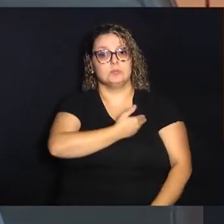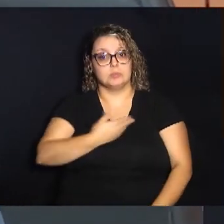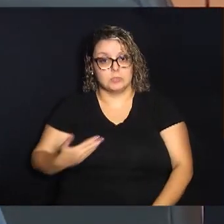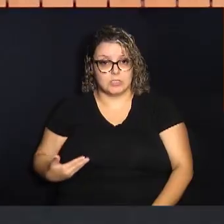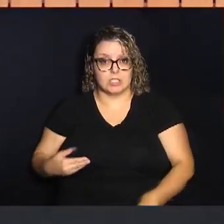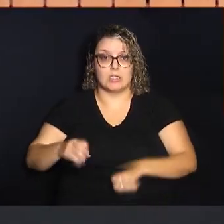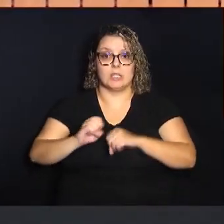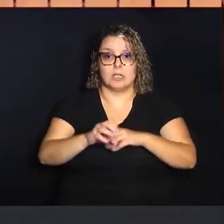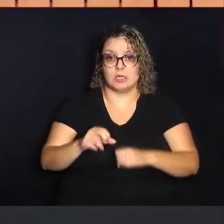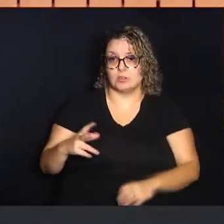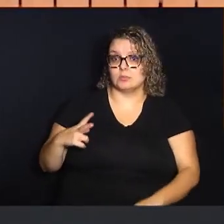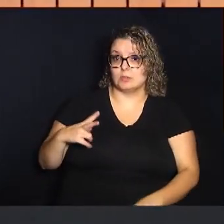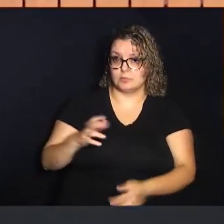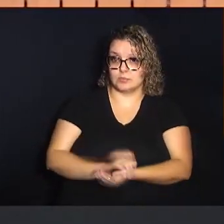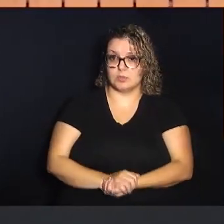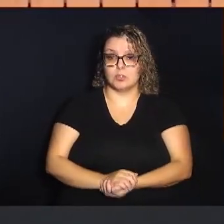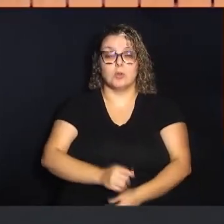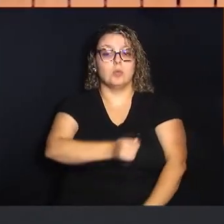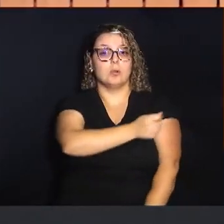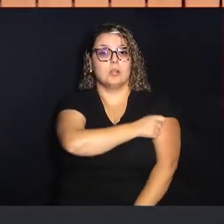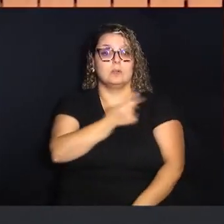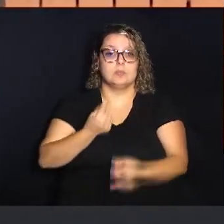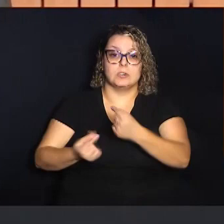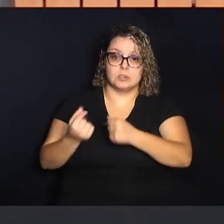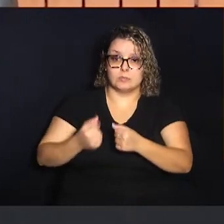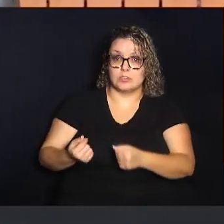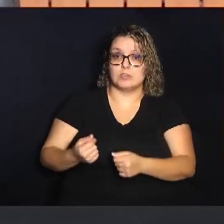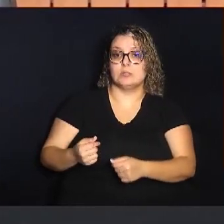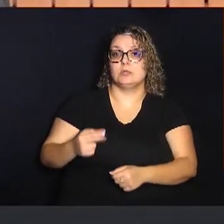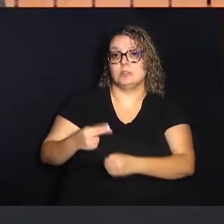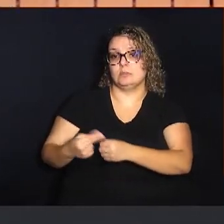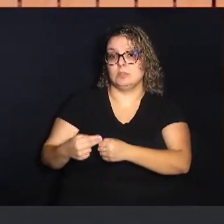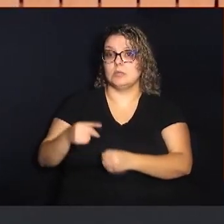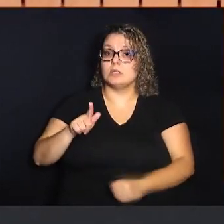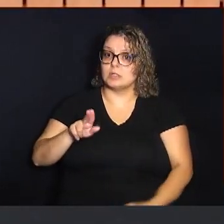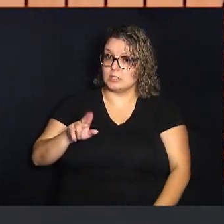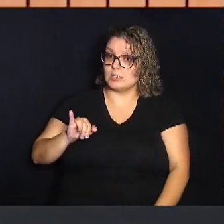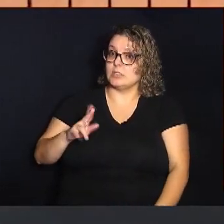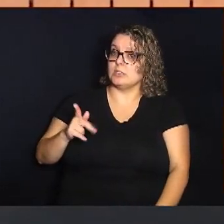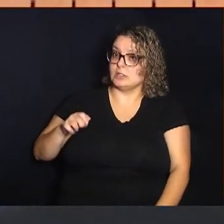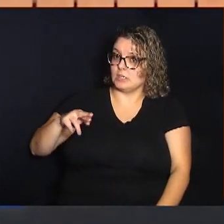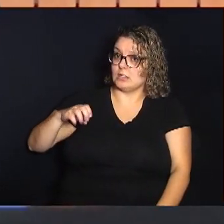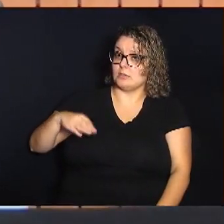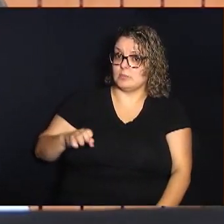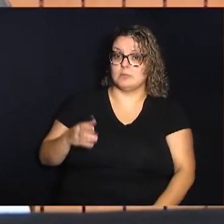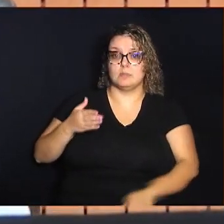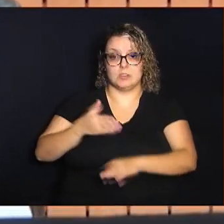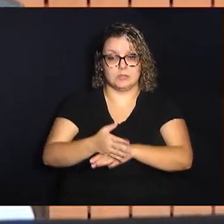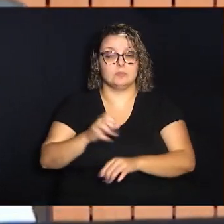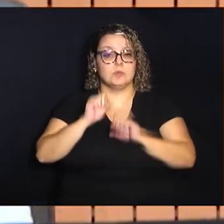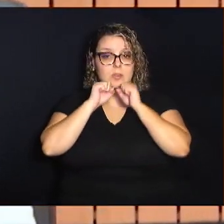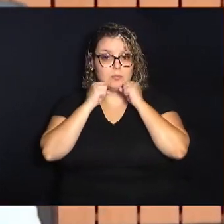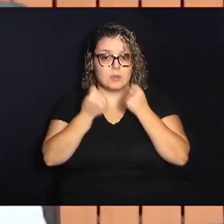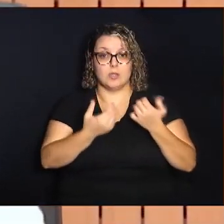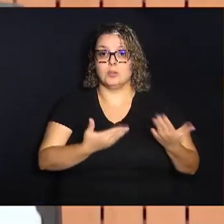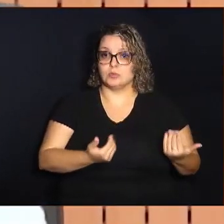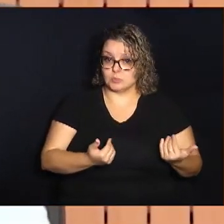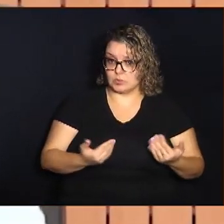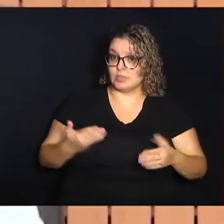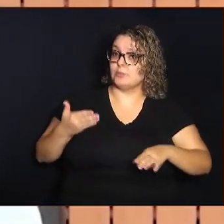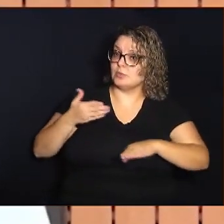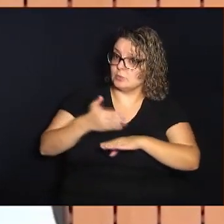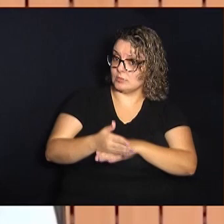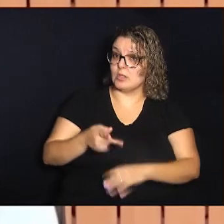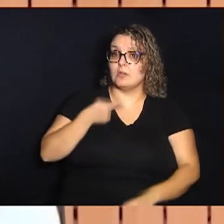educação privada. O estudante de economia da Unicamp, Guilherme Colauto, também participou do seminário. O jovem recém-egresso contou